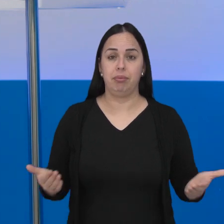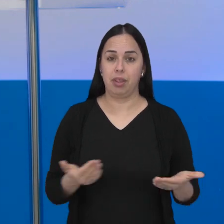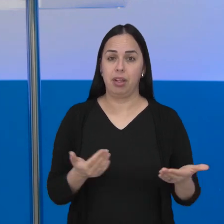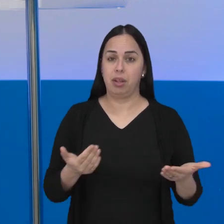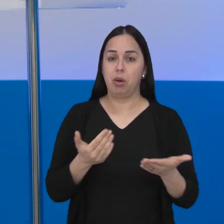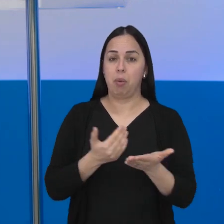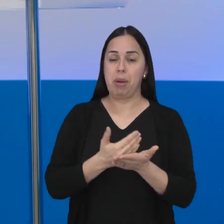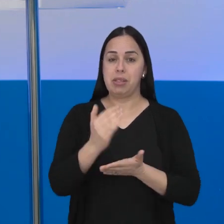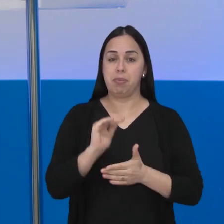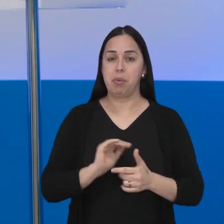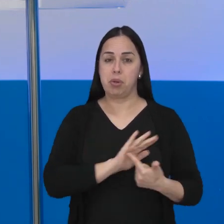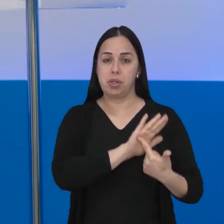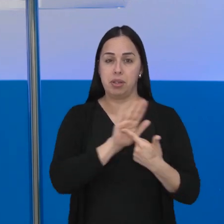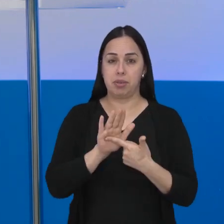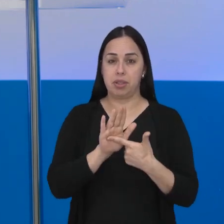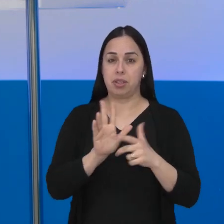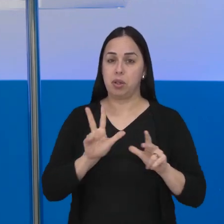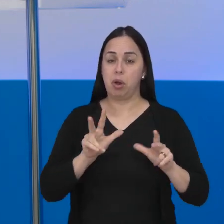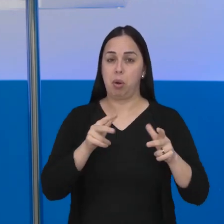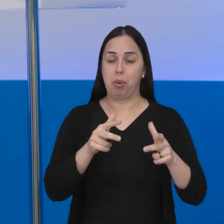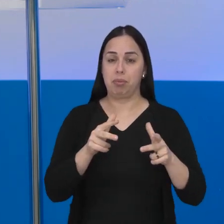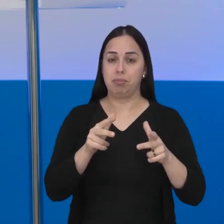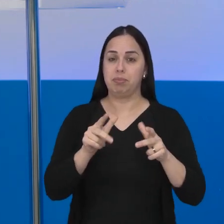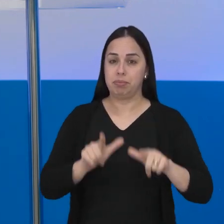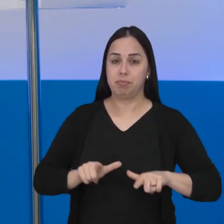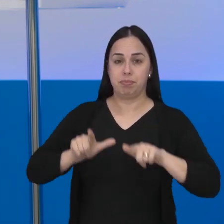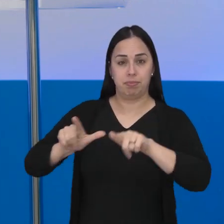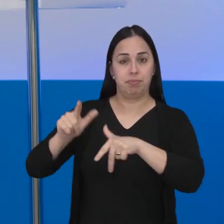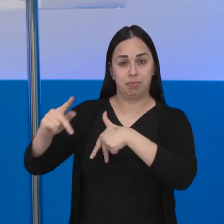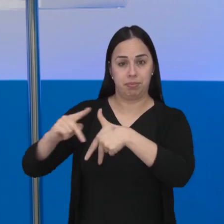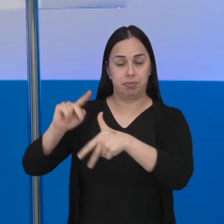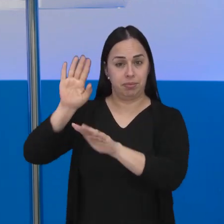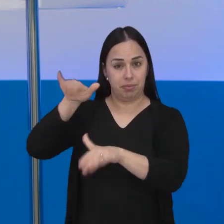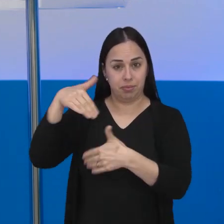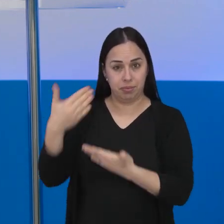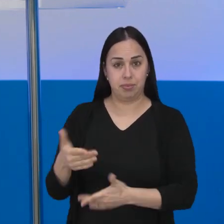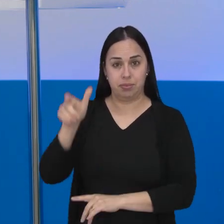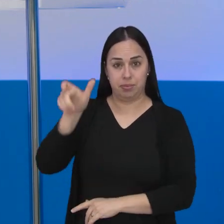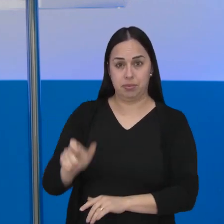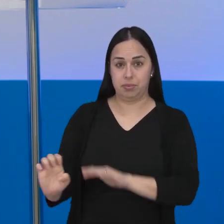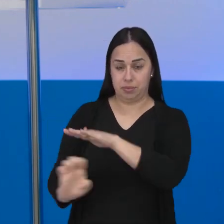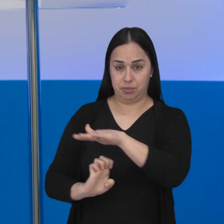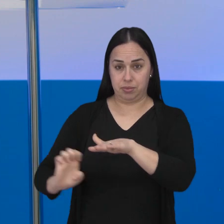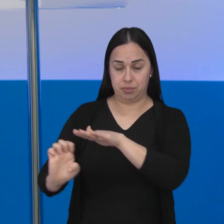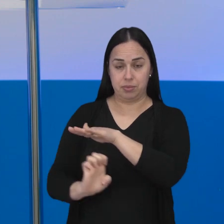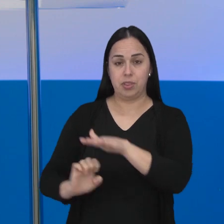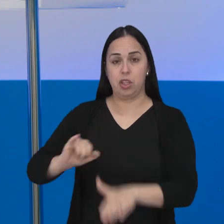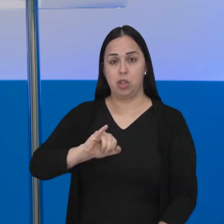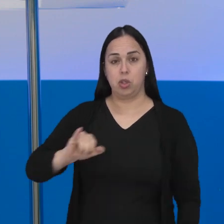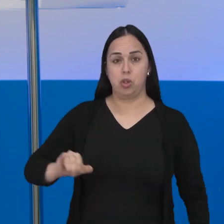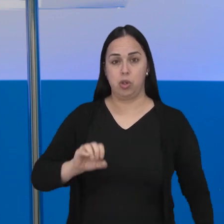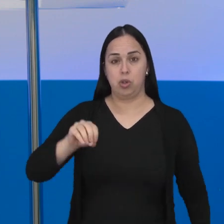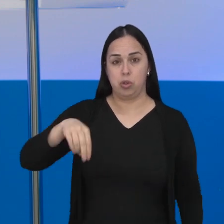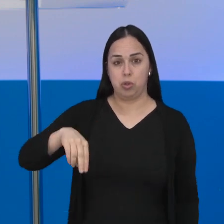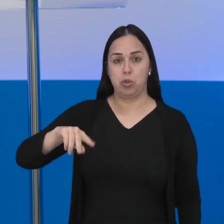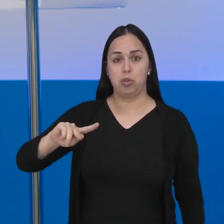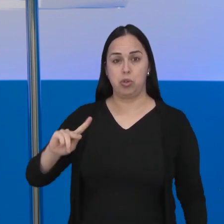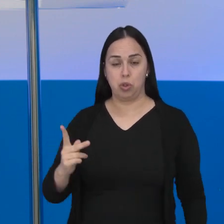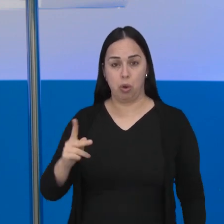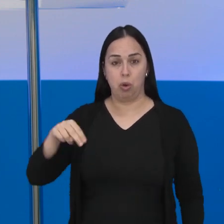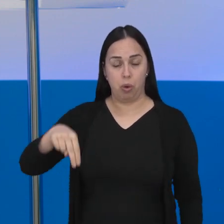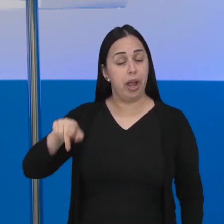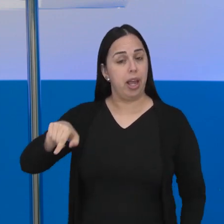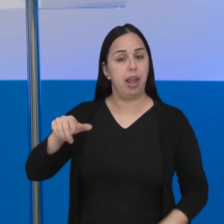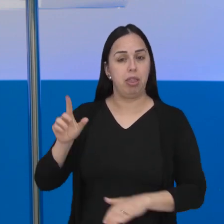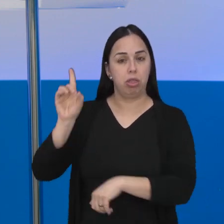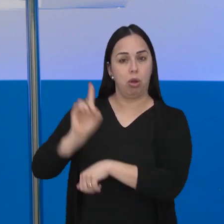gente começa mostrando para você que a Câmara concedeu o título de cidadão joseense ao empresário libanês John Curry. John é dono de uma